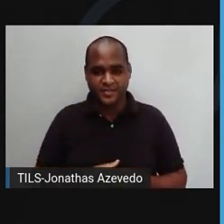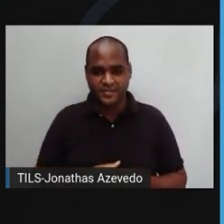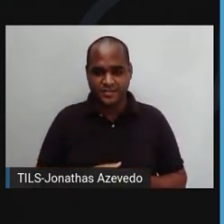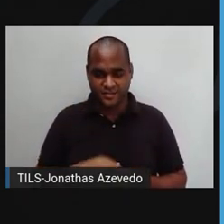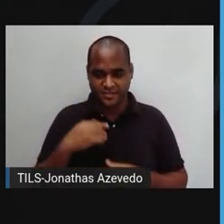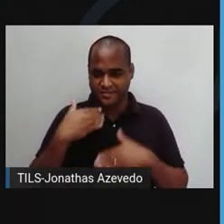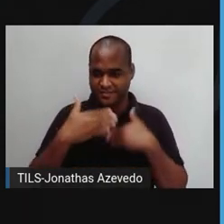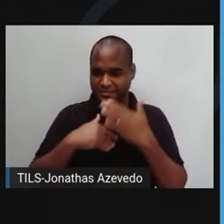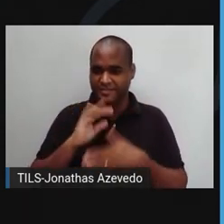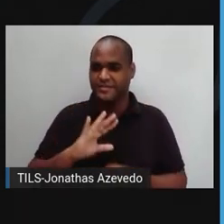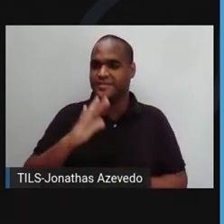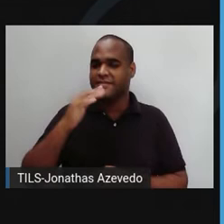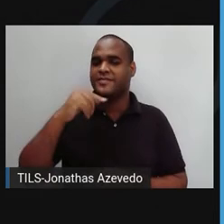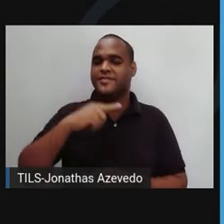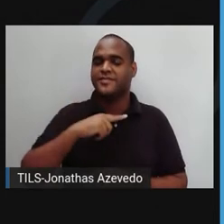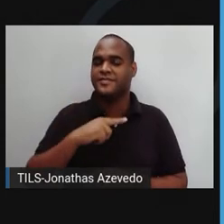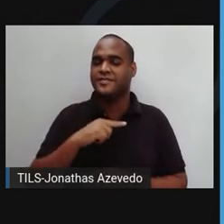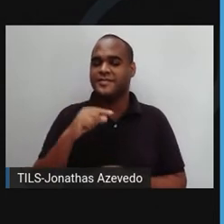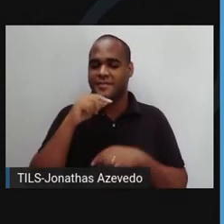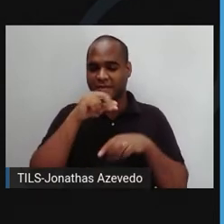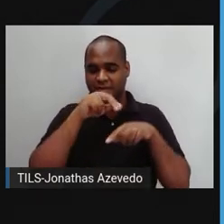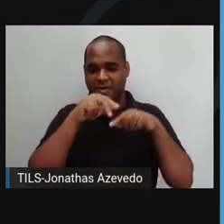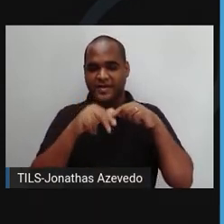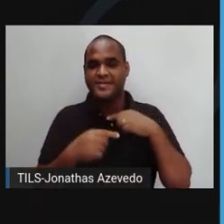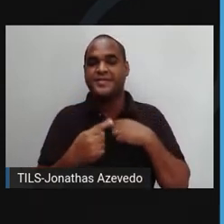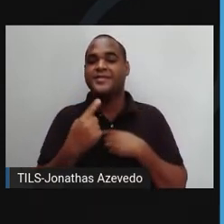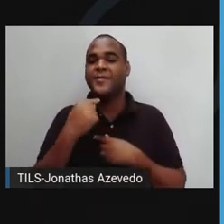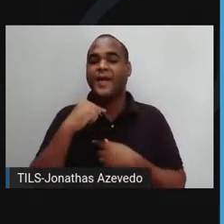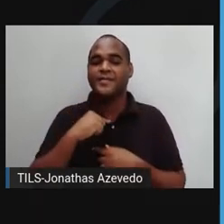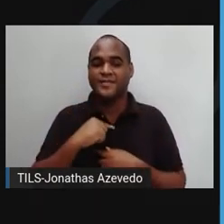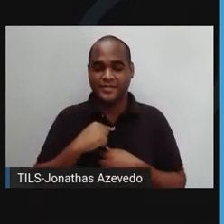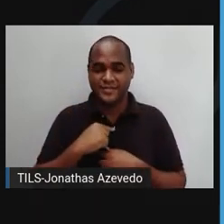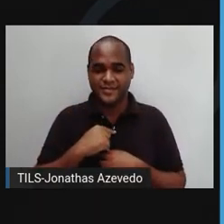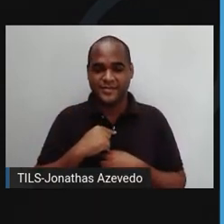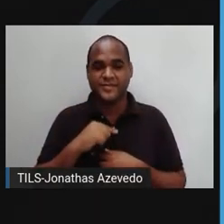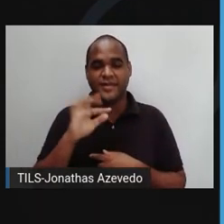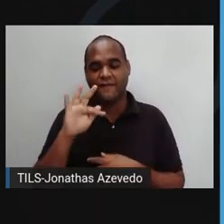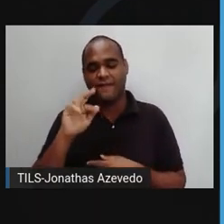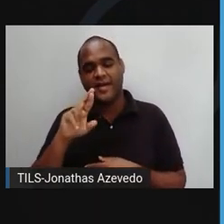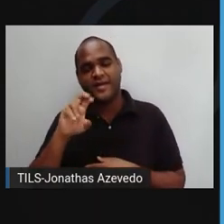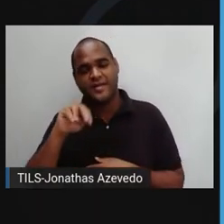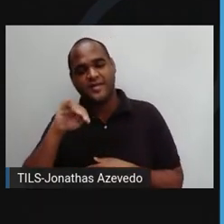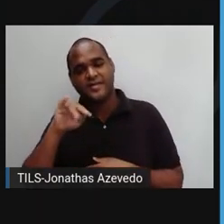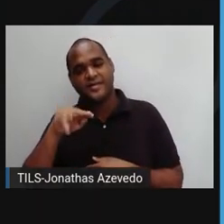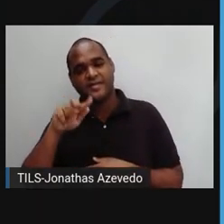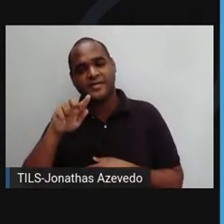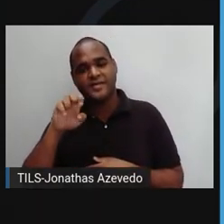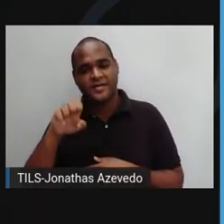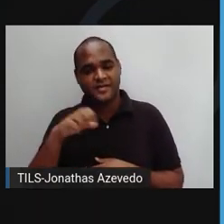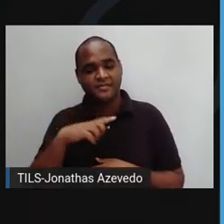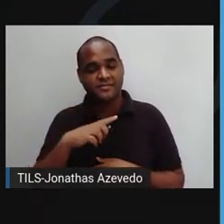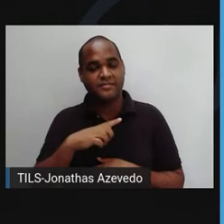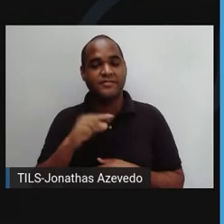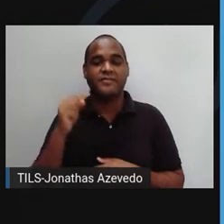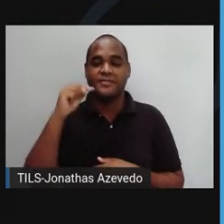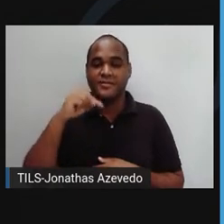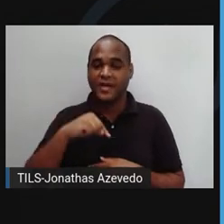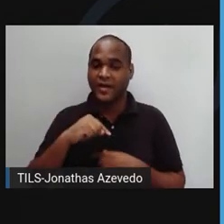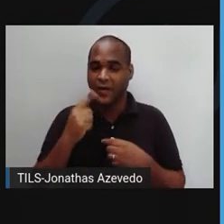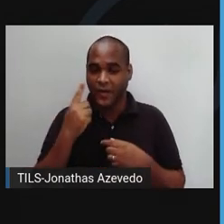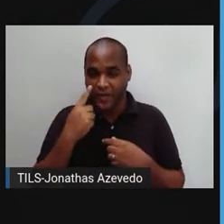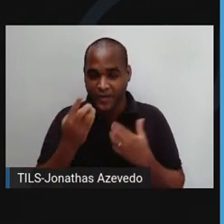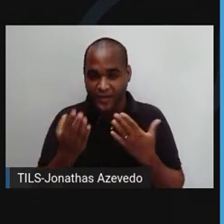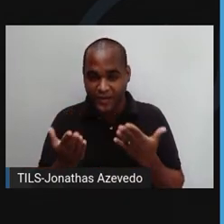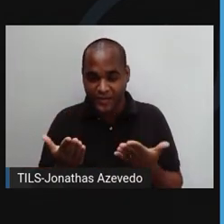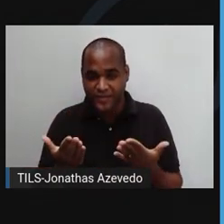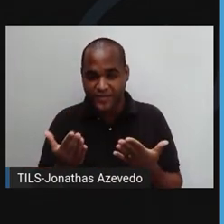seguir adiante. Este escorregador aqui é a garganta, também chamada de faringe. Vamos descer até a laringe? Está vendo